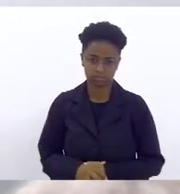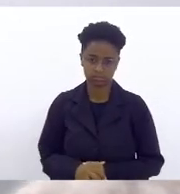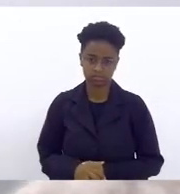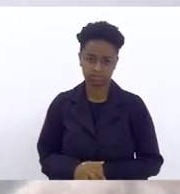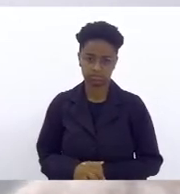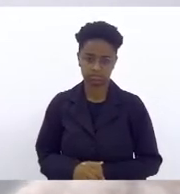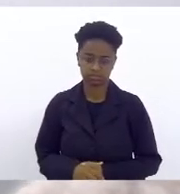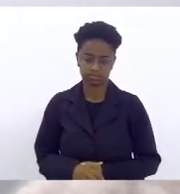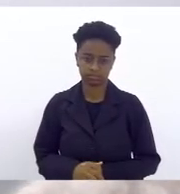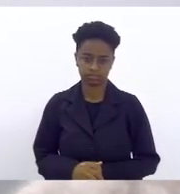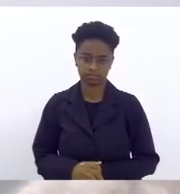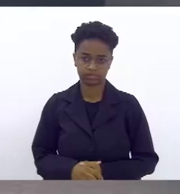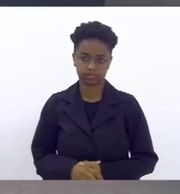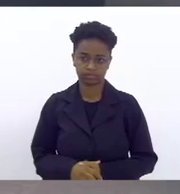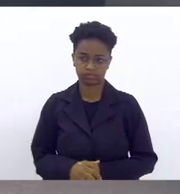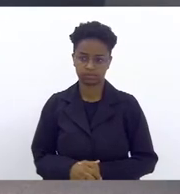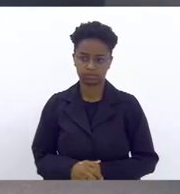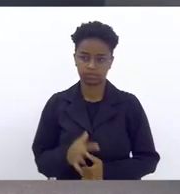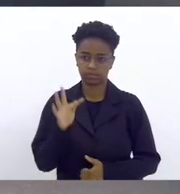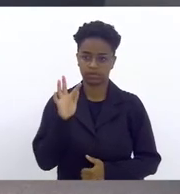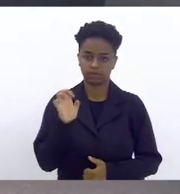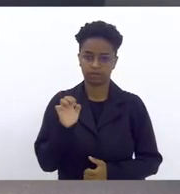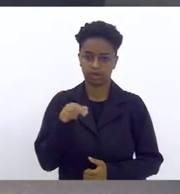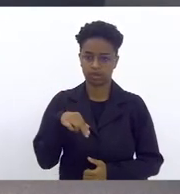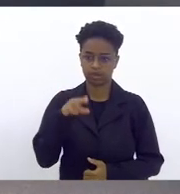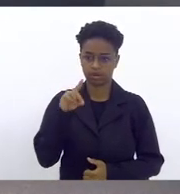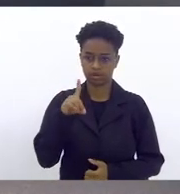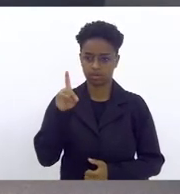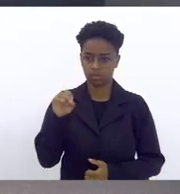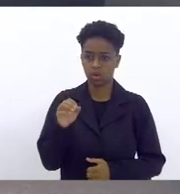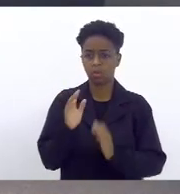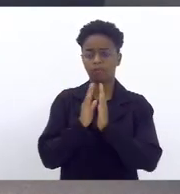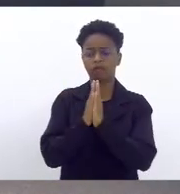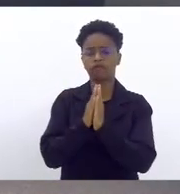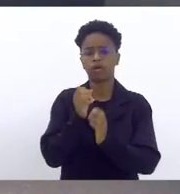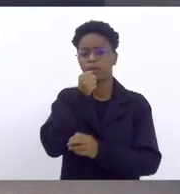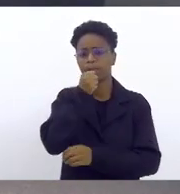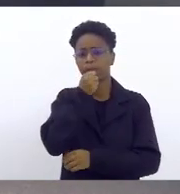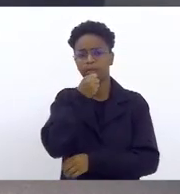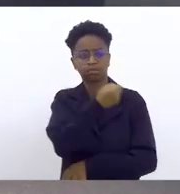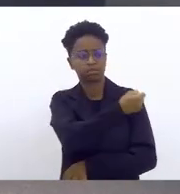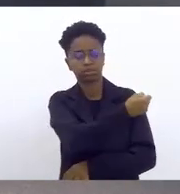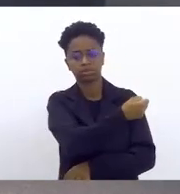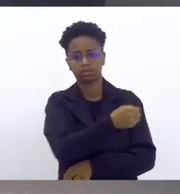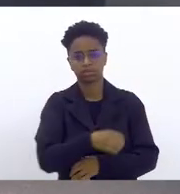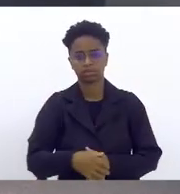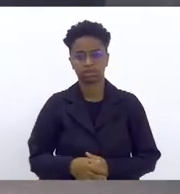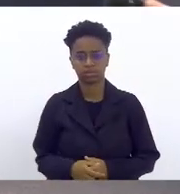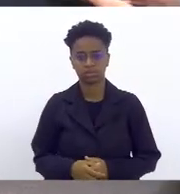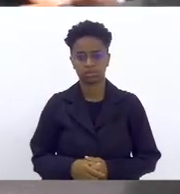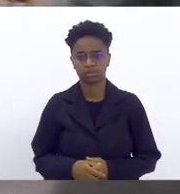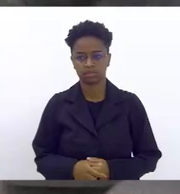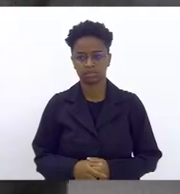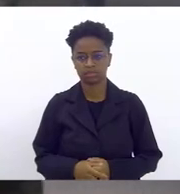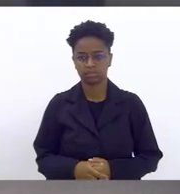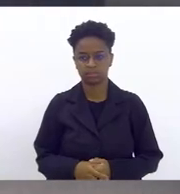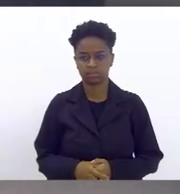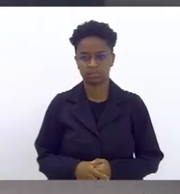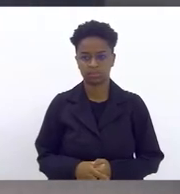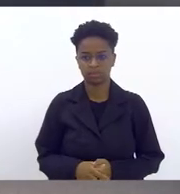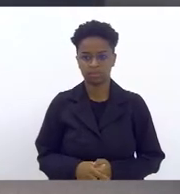Senhor Fernando Matos da UFF por gentileza passa o microfone ele passa